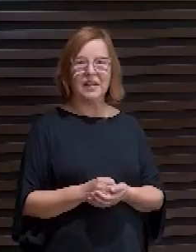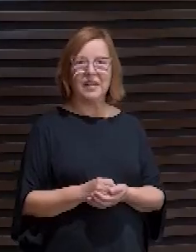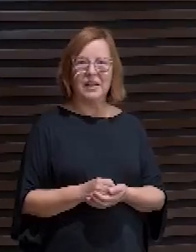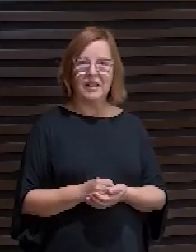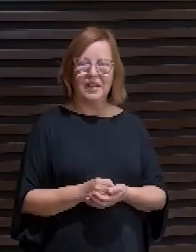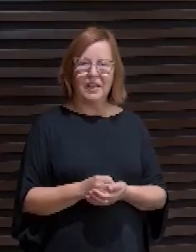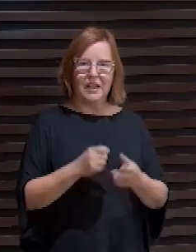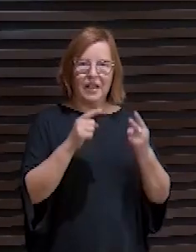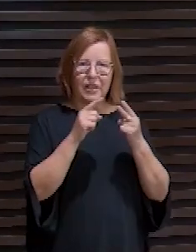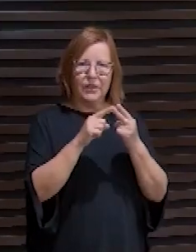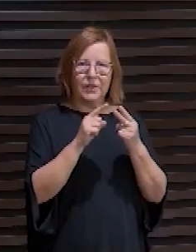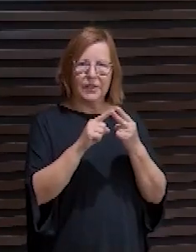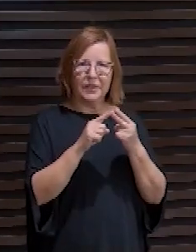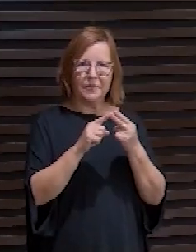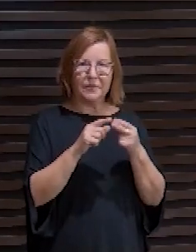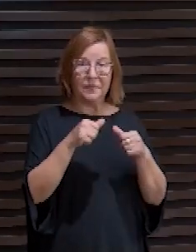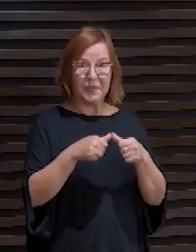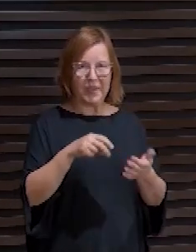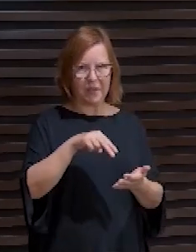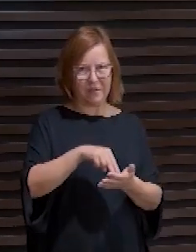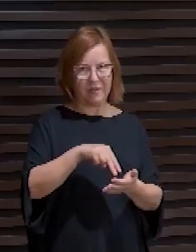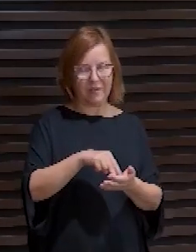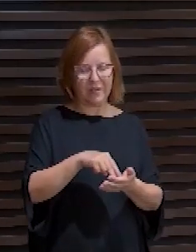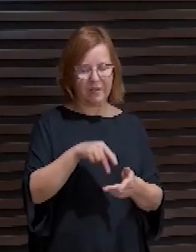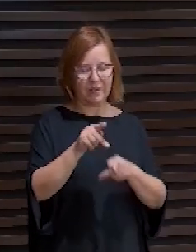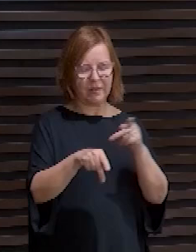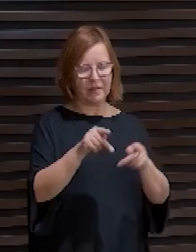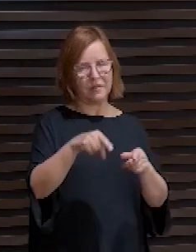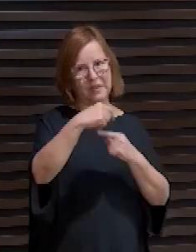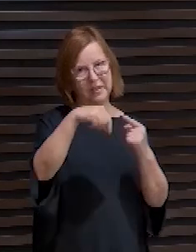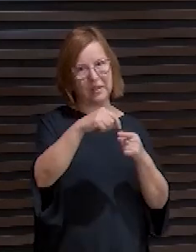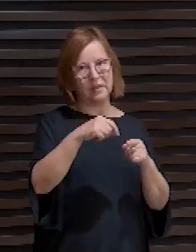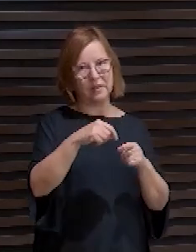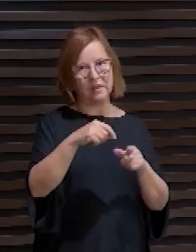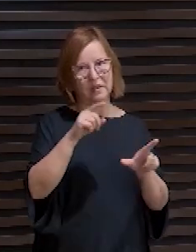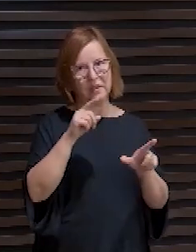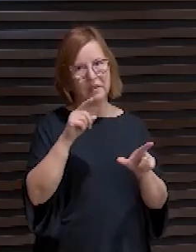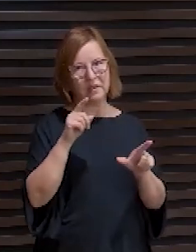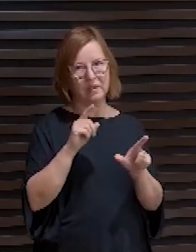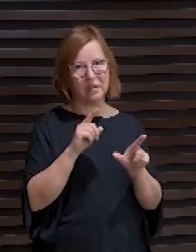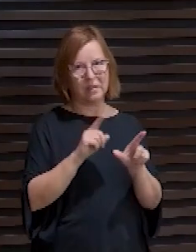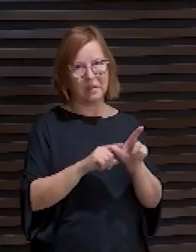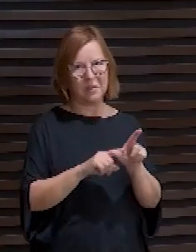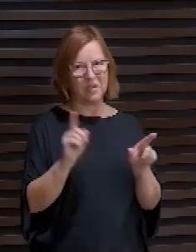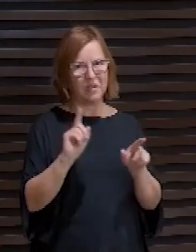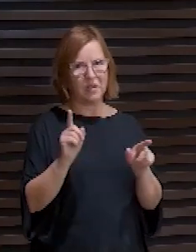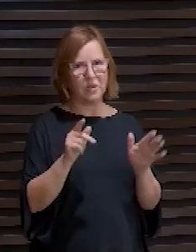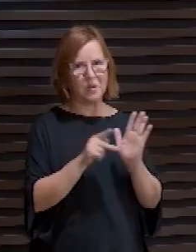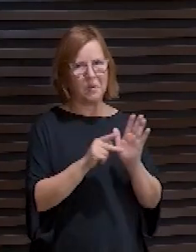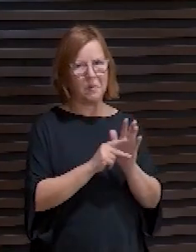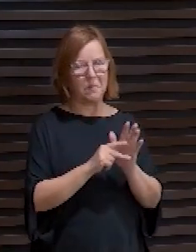2. Esta perseverança dos santos depende não do próprio livre-arbítrio